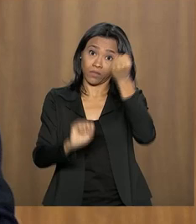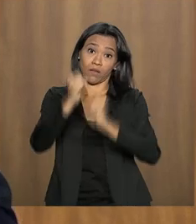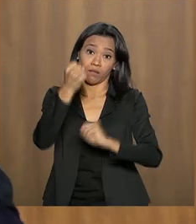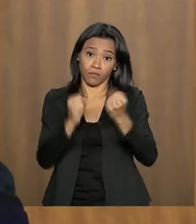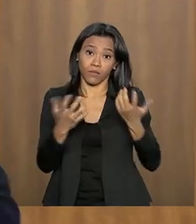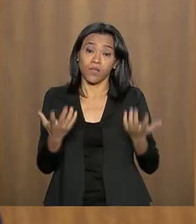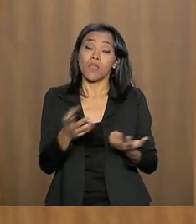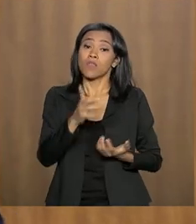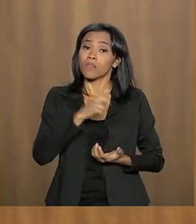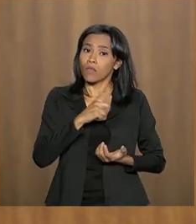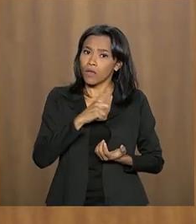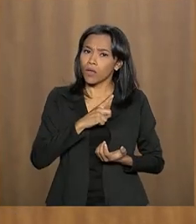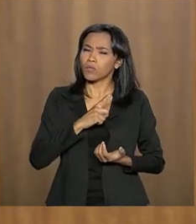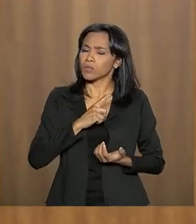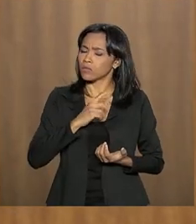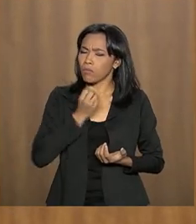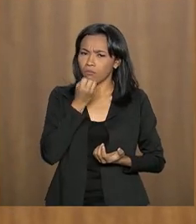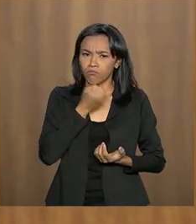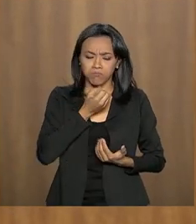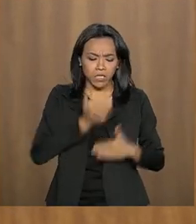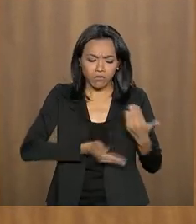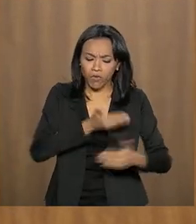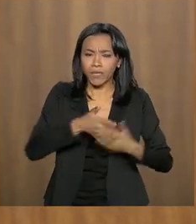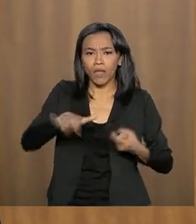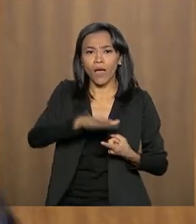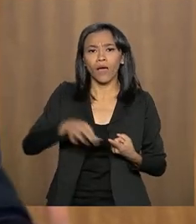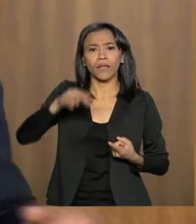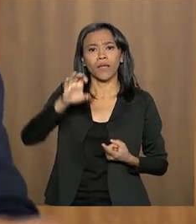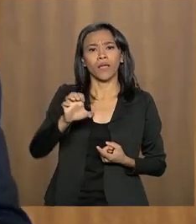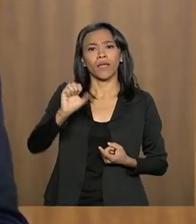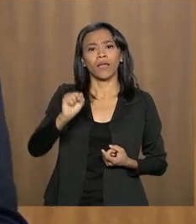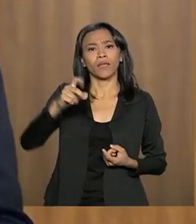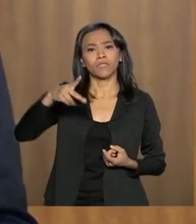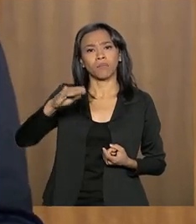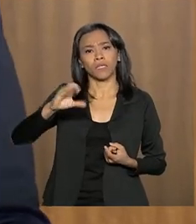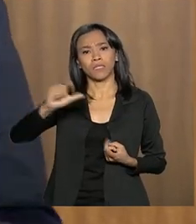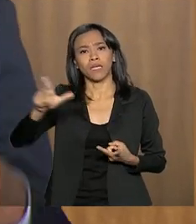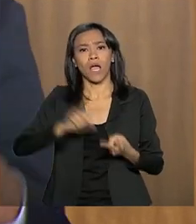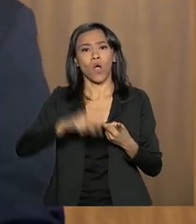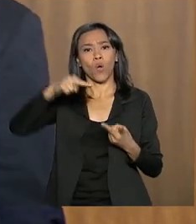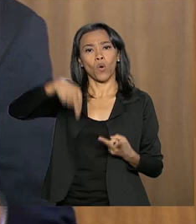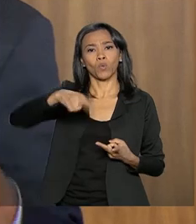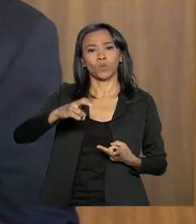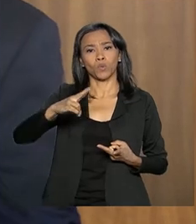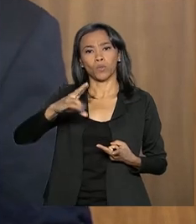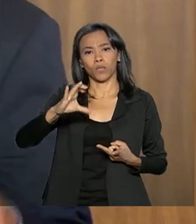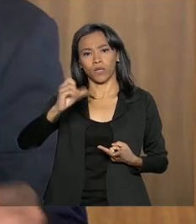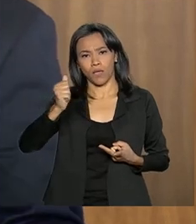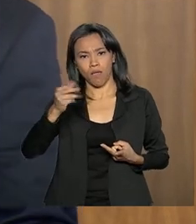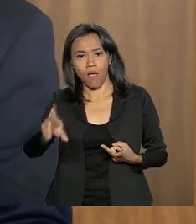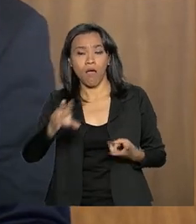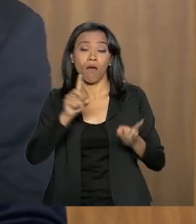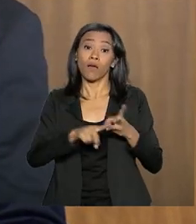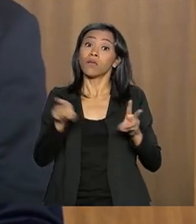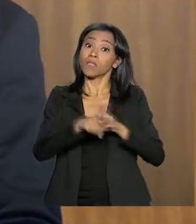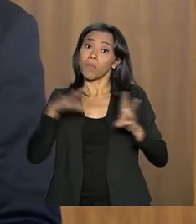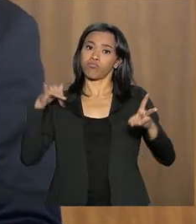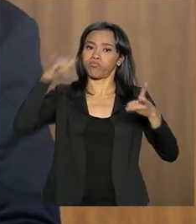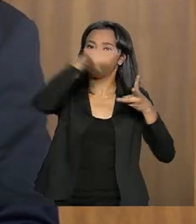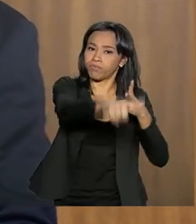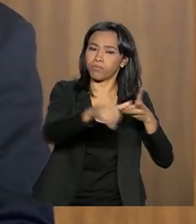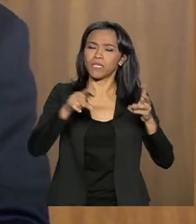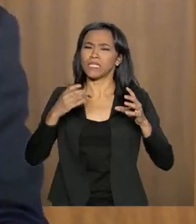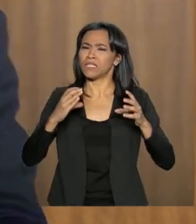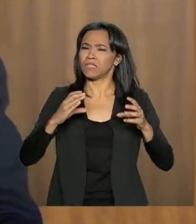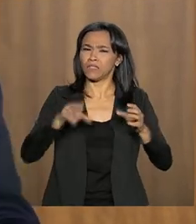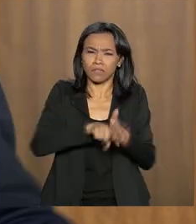grandes desenvolvimentos conjuntos na área espacial, nuclear, aeronáutica e cooperação científica e